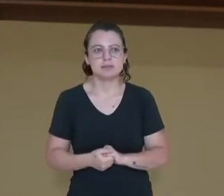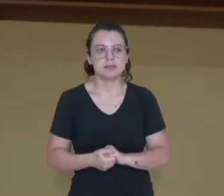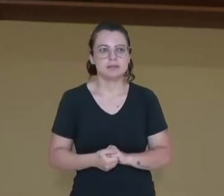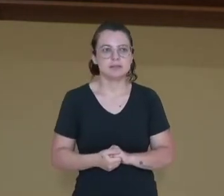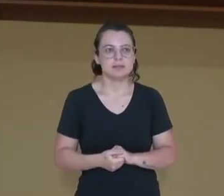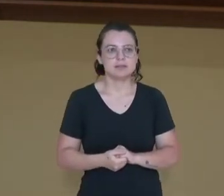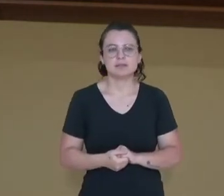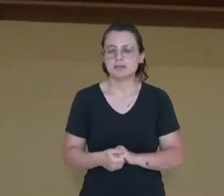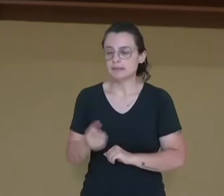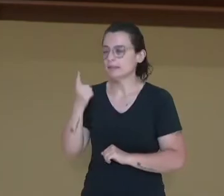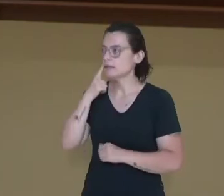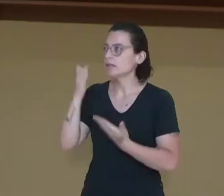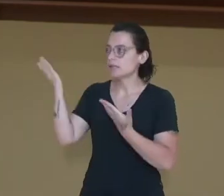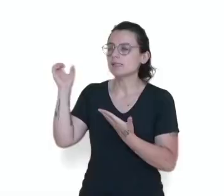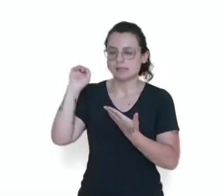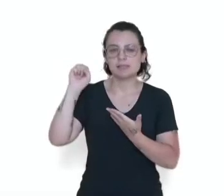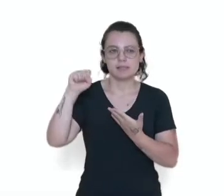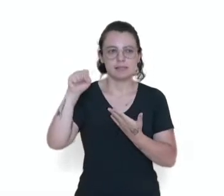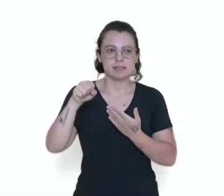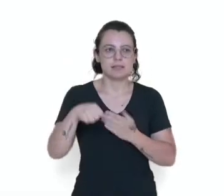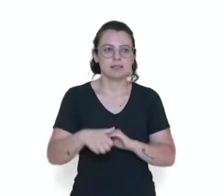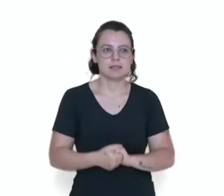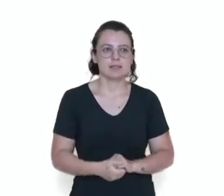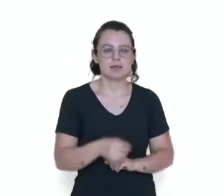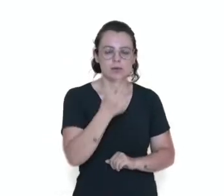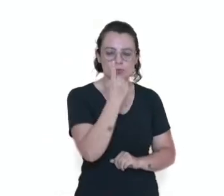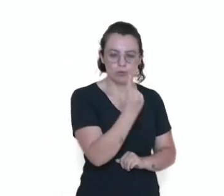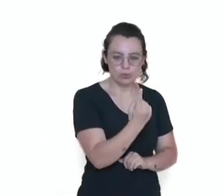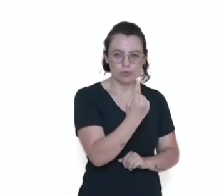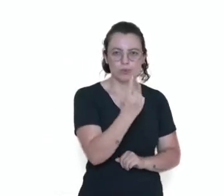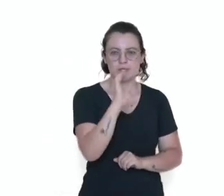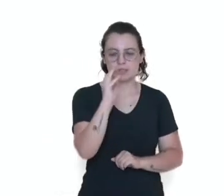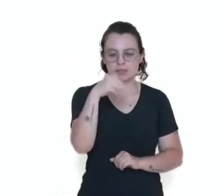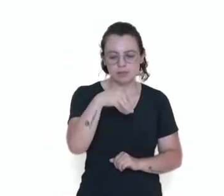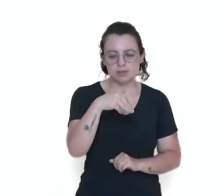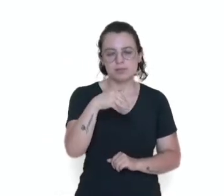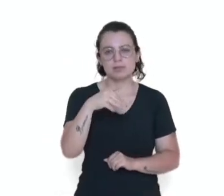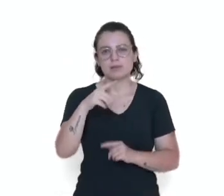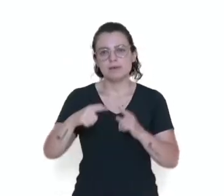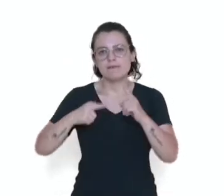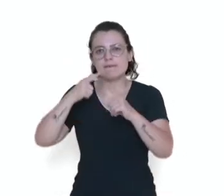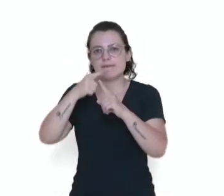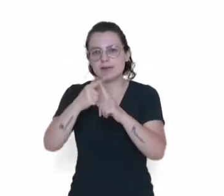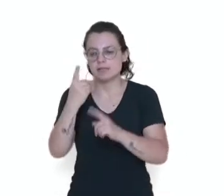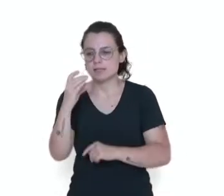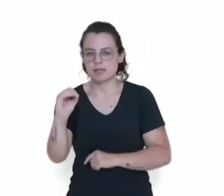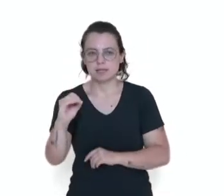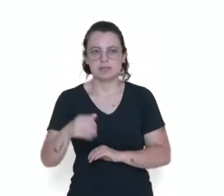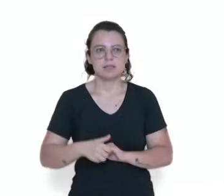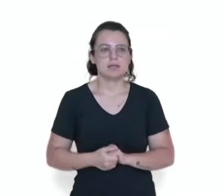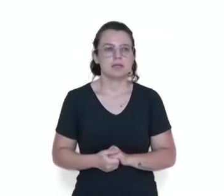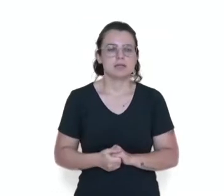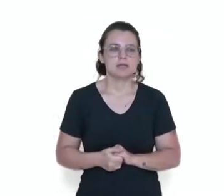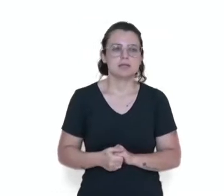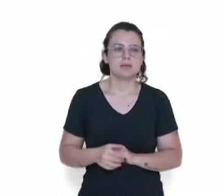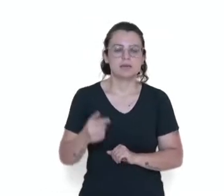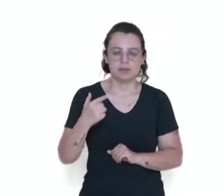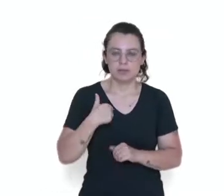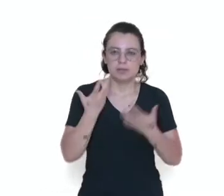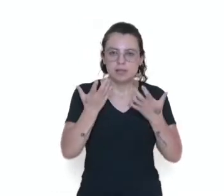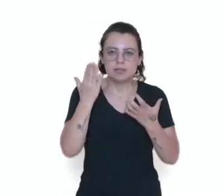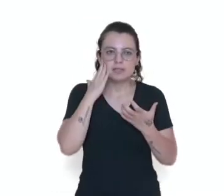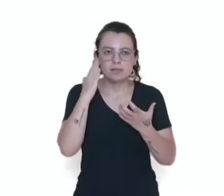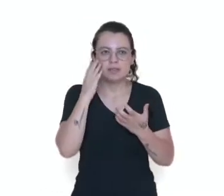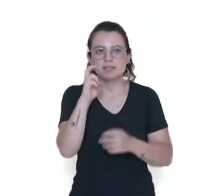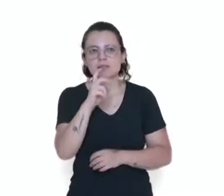É isso mesmo, pessoal. Cada 1 centímetro no mapa equivale a 10 quilômetros. Então, para eu saber o equivalente de